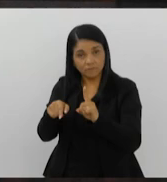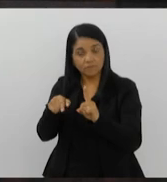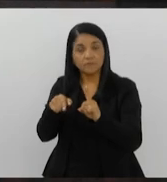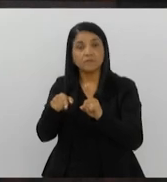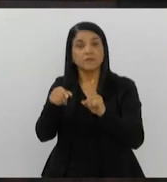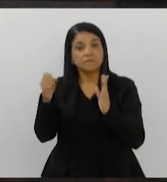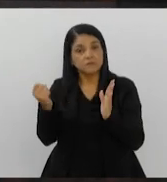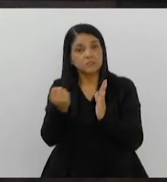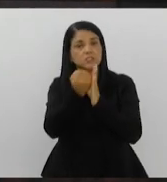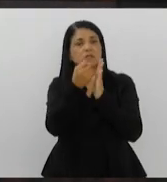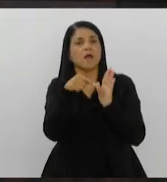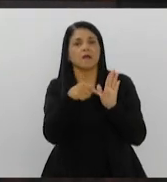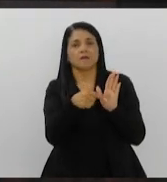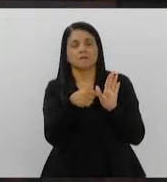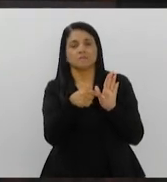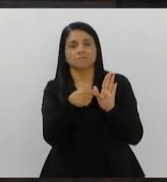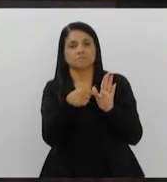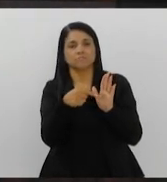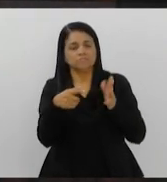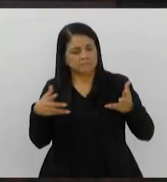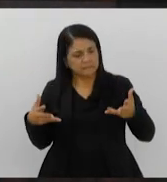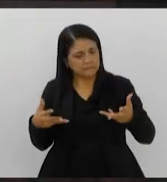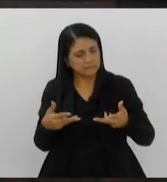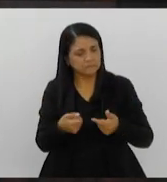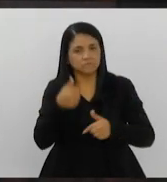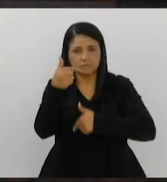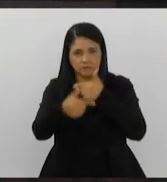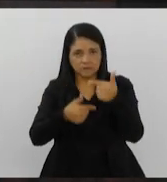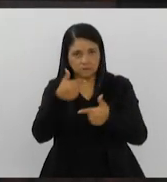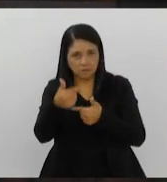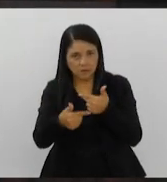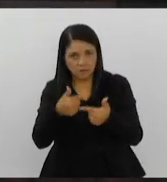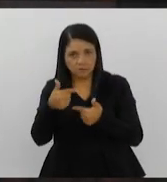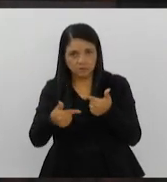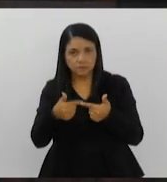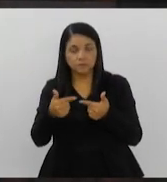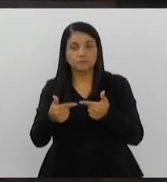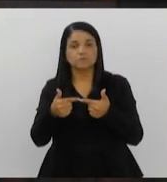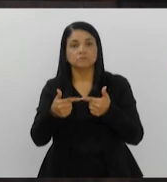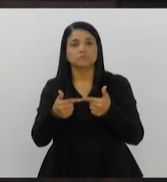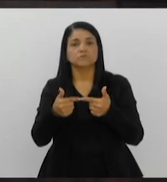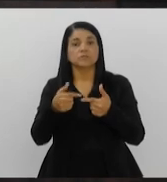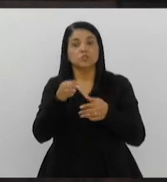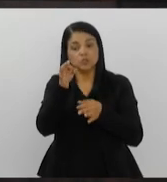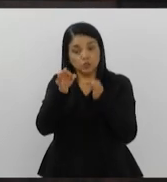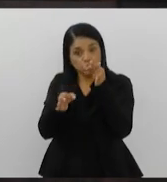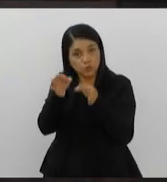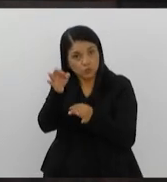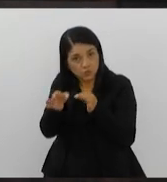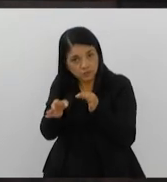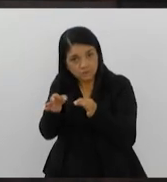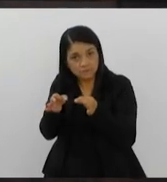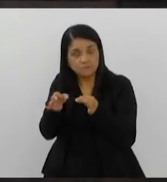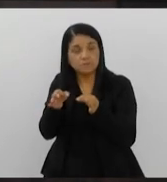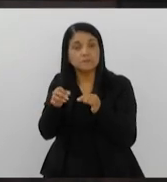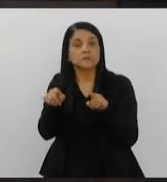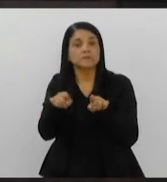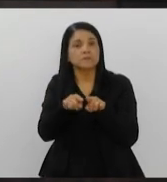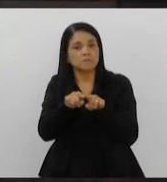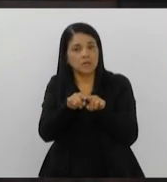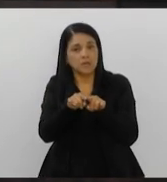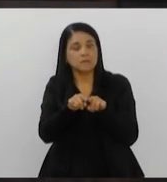destacado não só pelo brilhante trabalho realizado em busca por Justiça Mas acima de